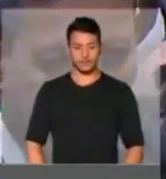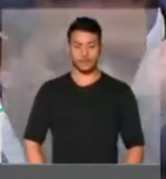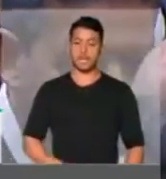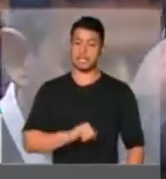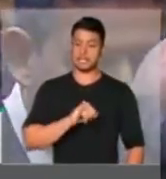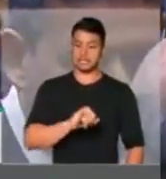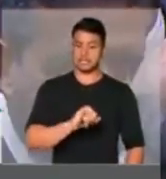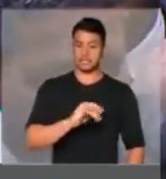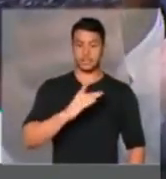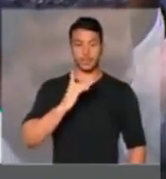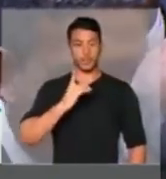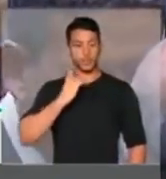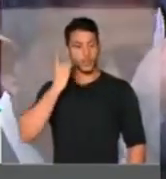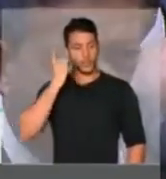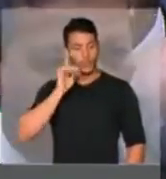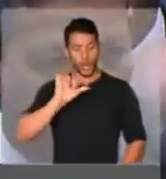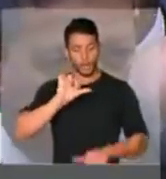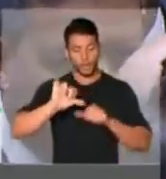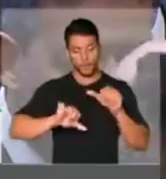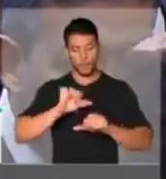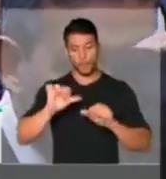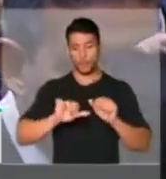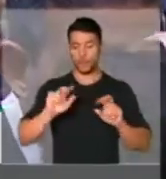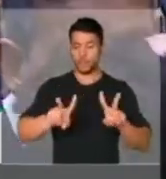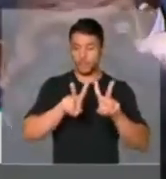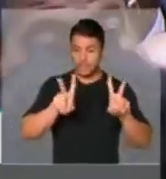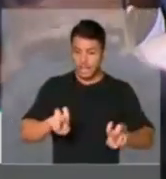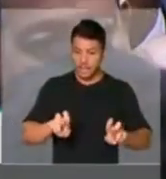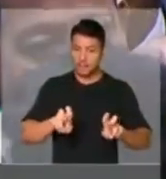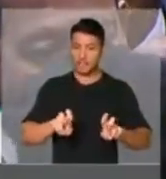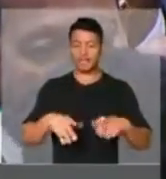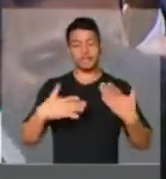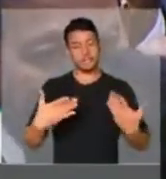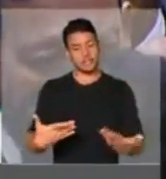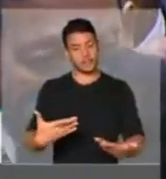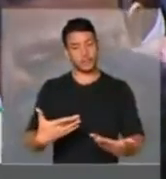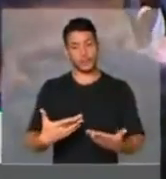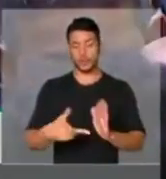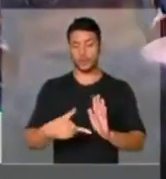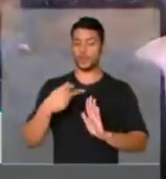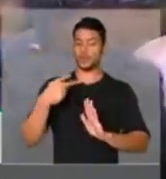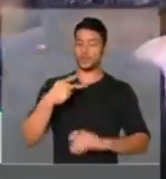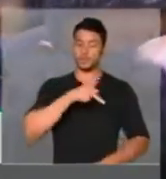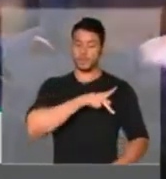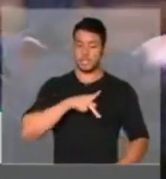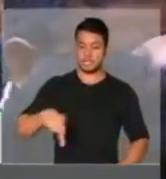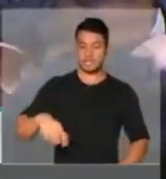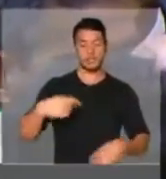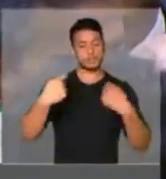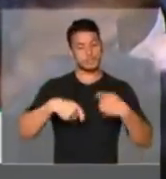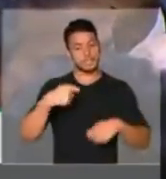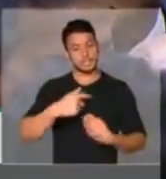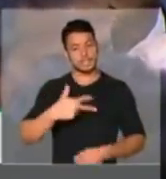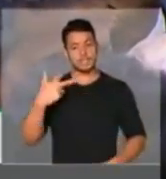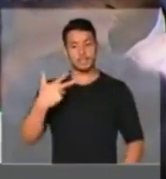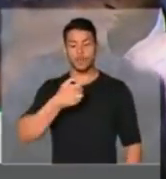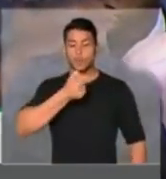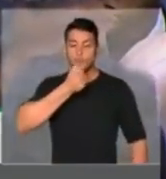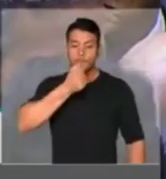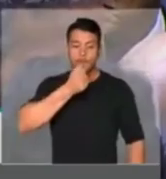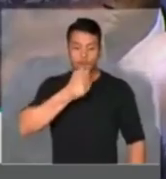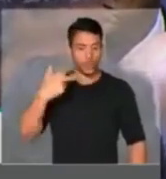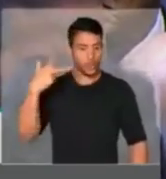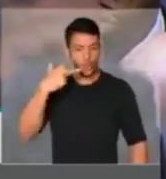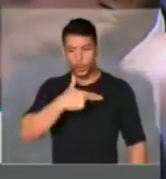se o deputado se desvia da matéria em debate, deve, portanto, ter a sua palavra caçada por Vossa Excelência,